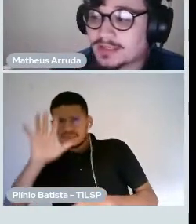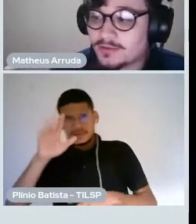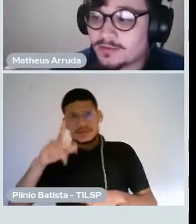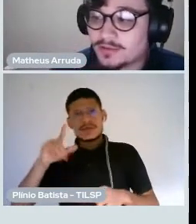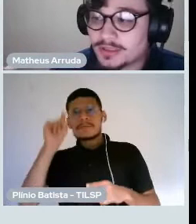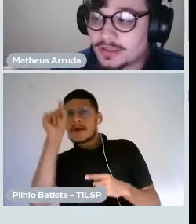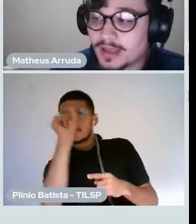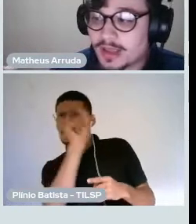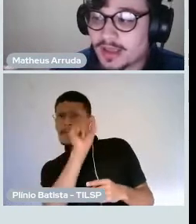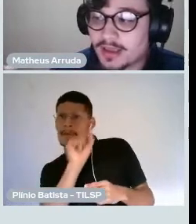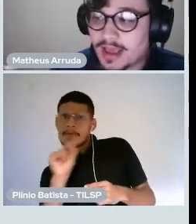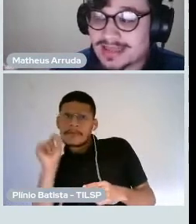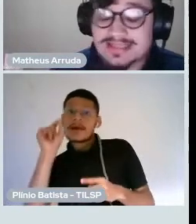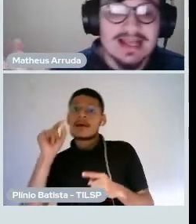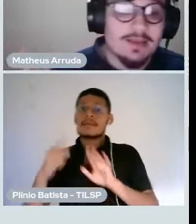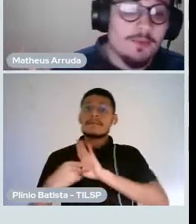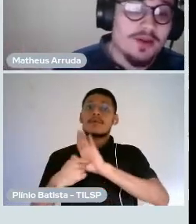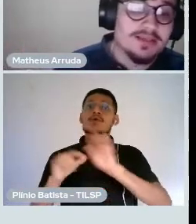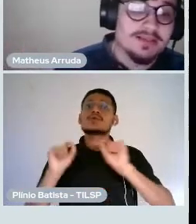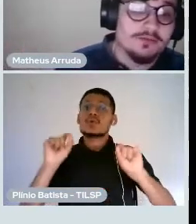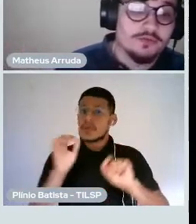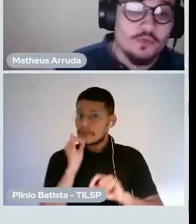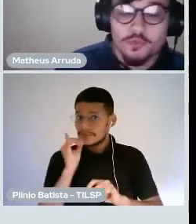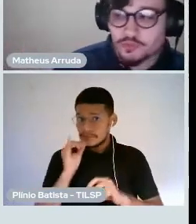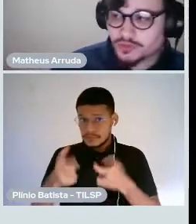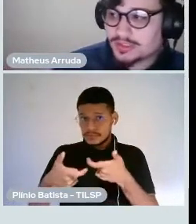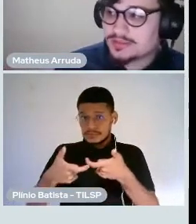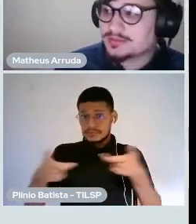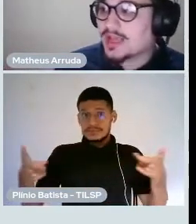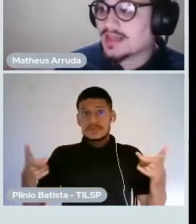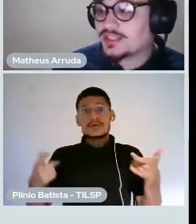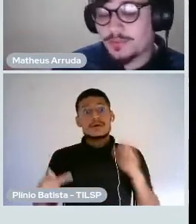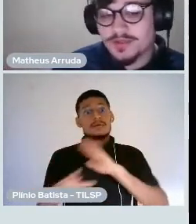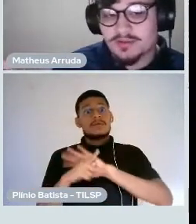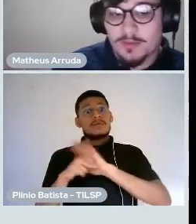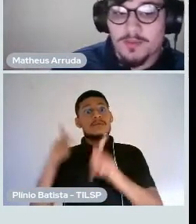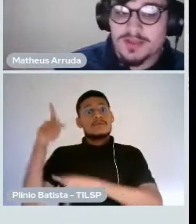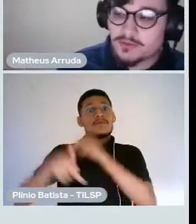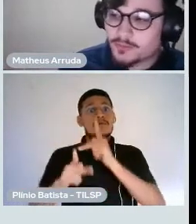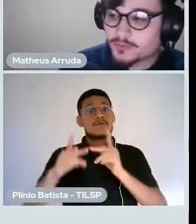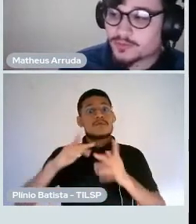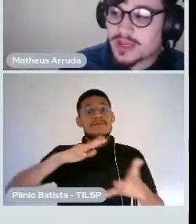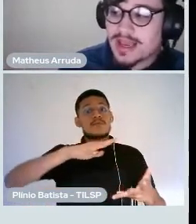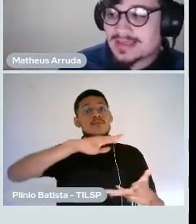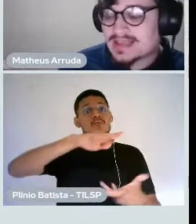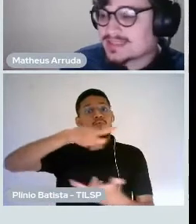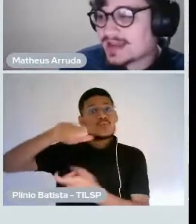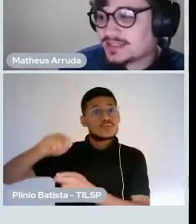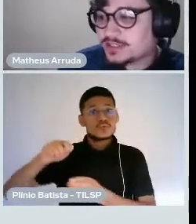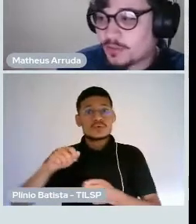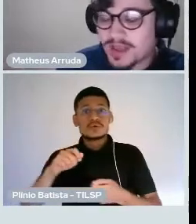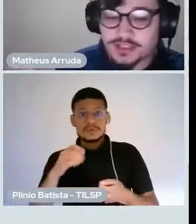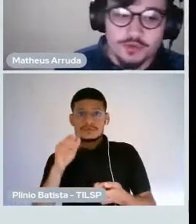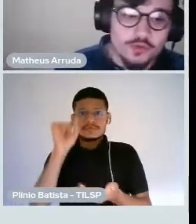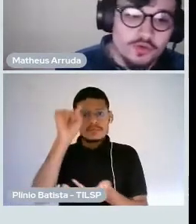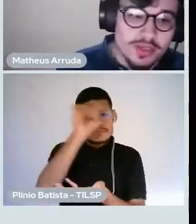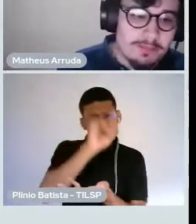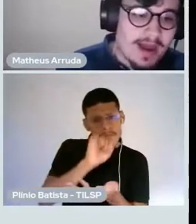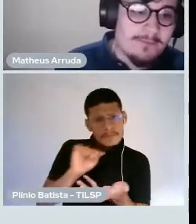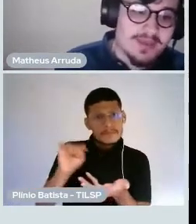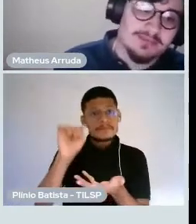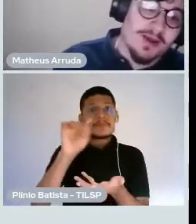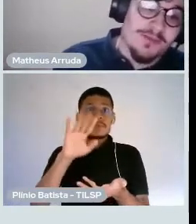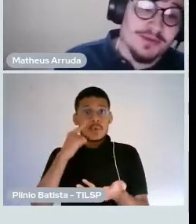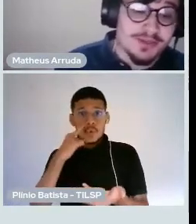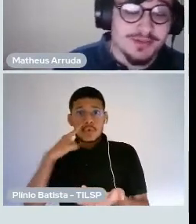a população, a densidade da população no mundo, né? A distribuição da população no mundo. Nas áreas de tom mais escuro,